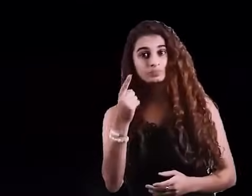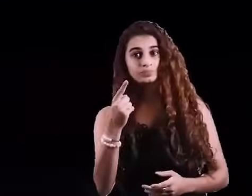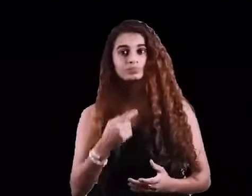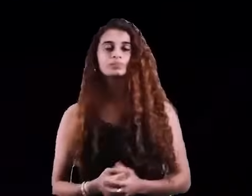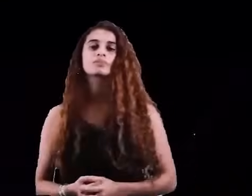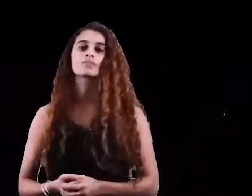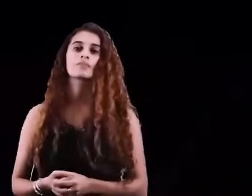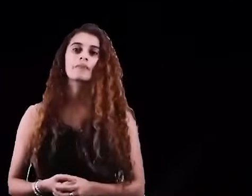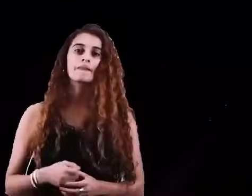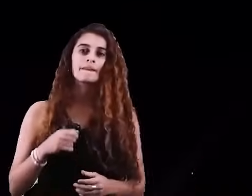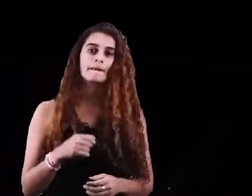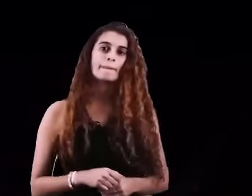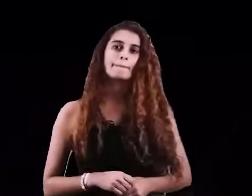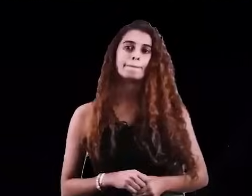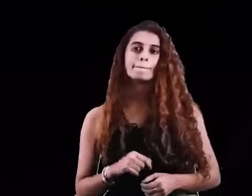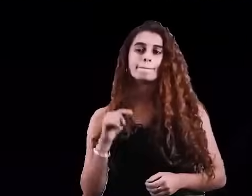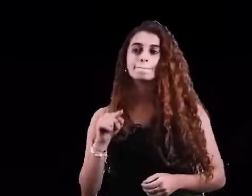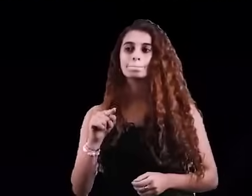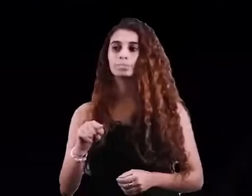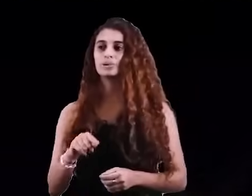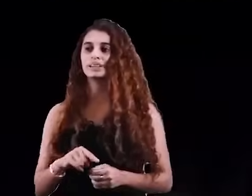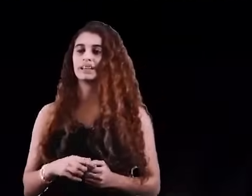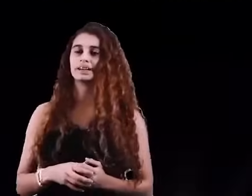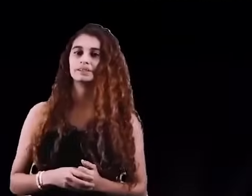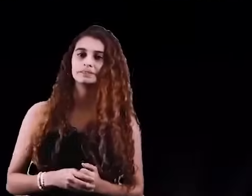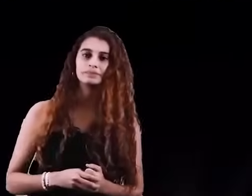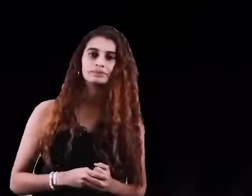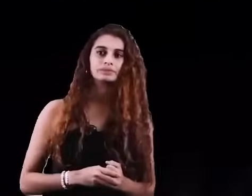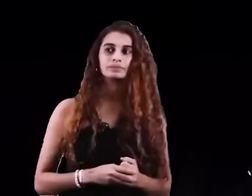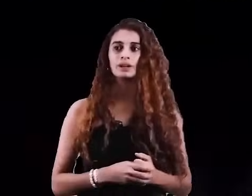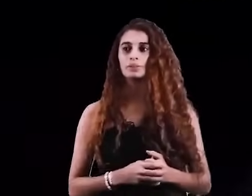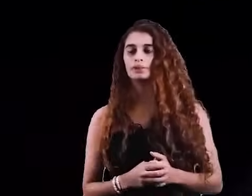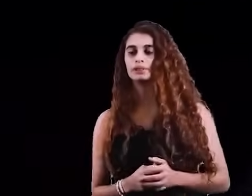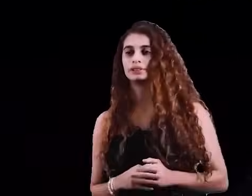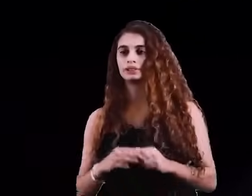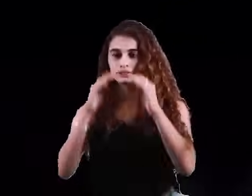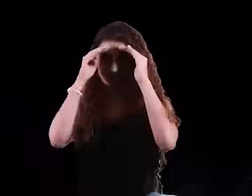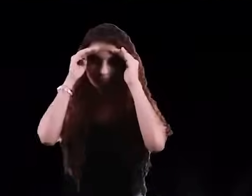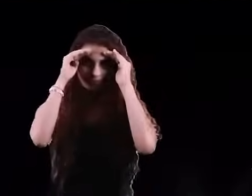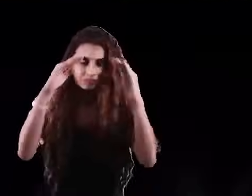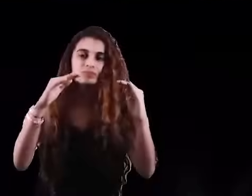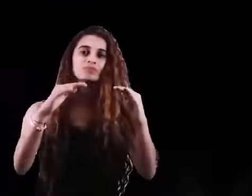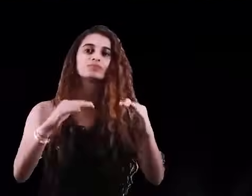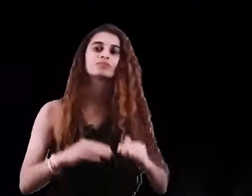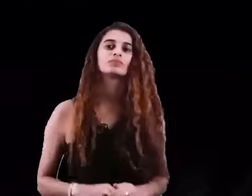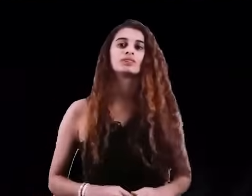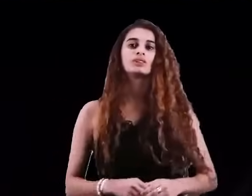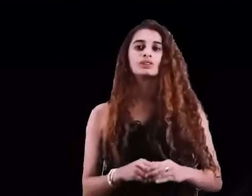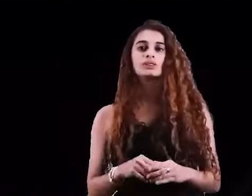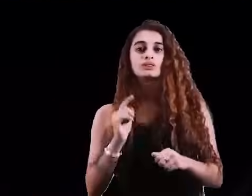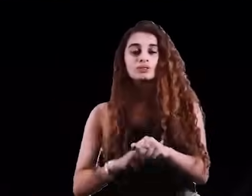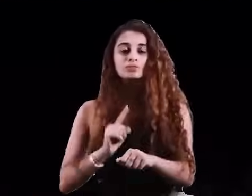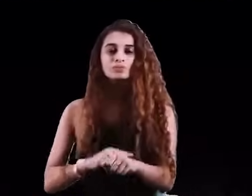Se você agir com prudência, na hora certa, no momento